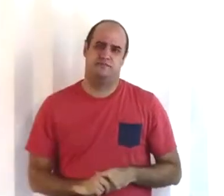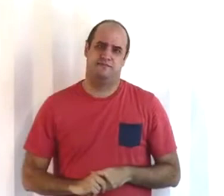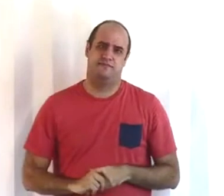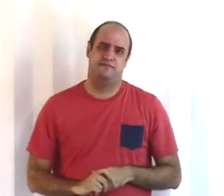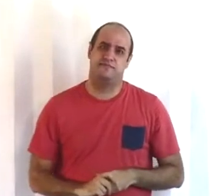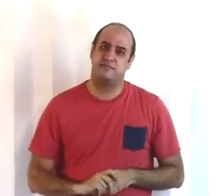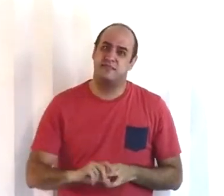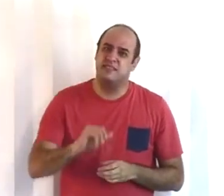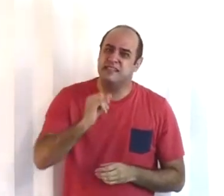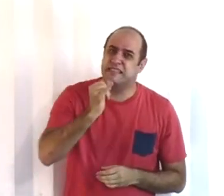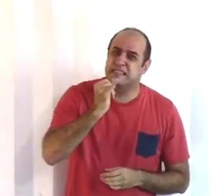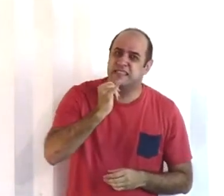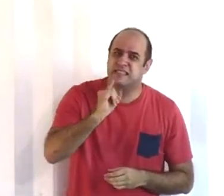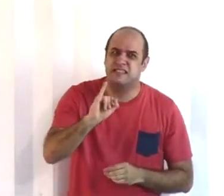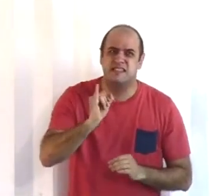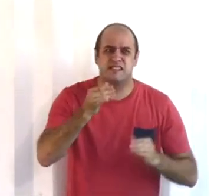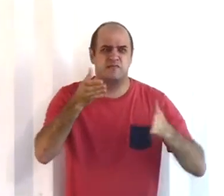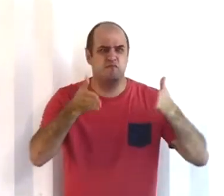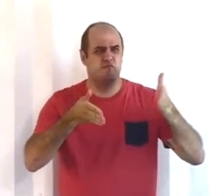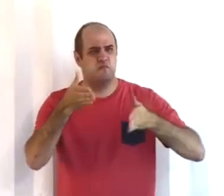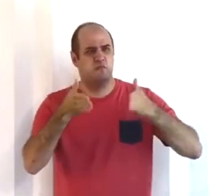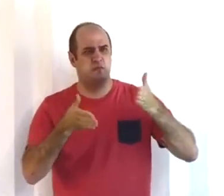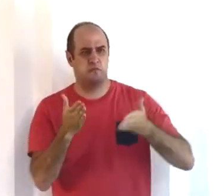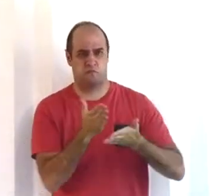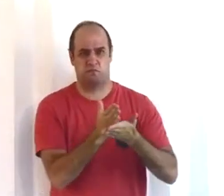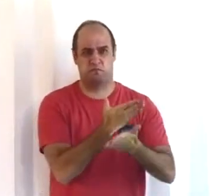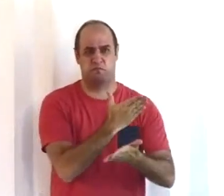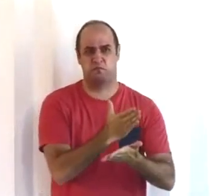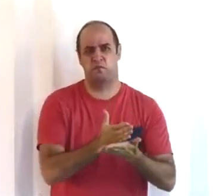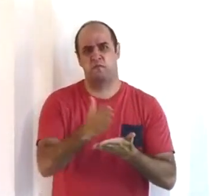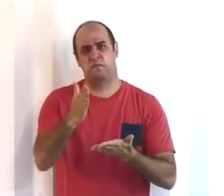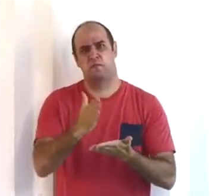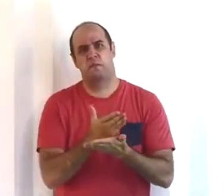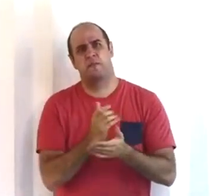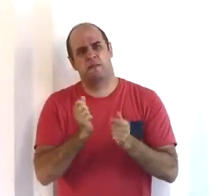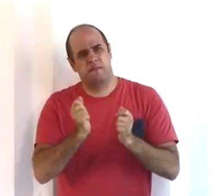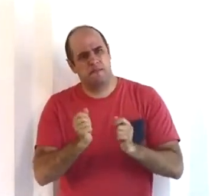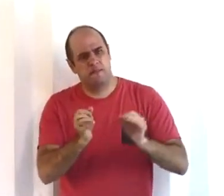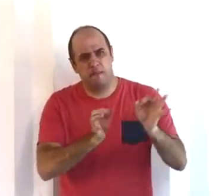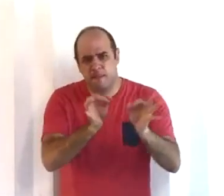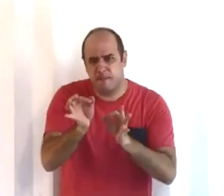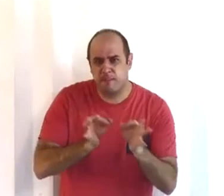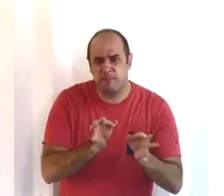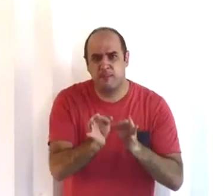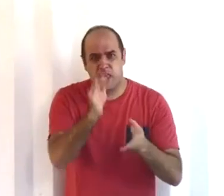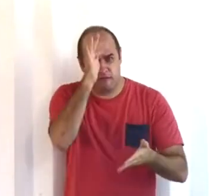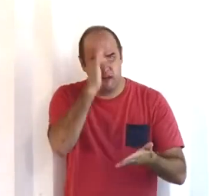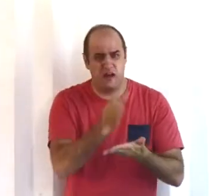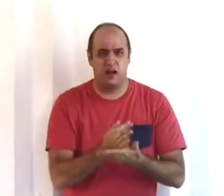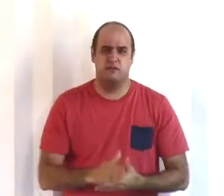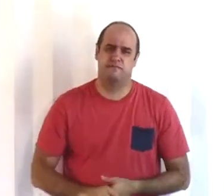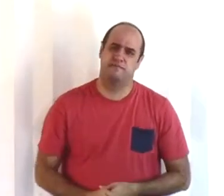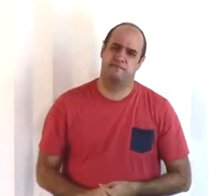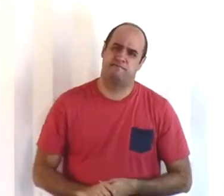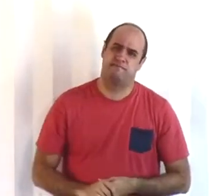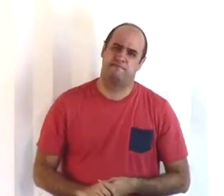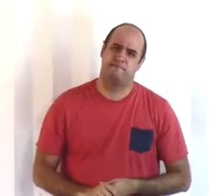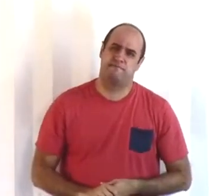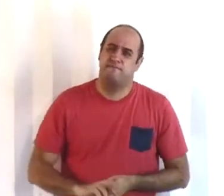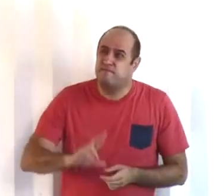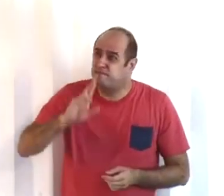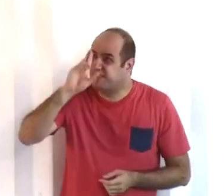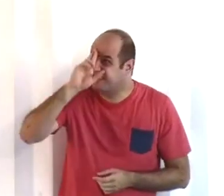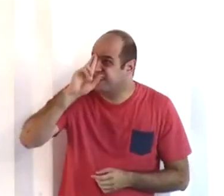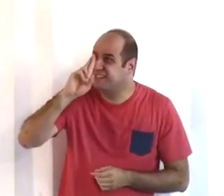momento houver alguma divisão entre nós, que ela possa ser reparada por nossa fé no Senhor. E que no Senhor nós